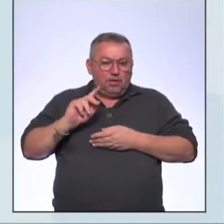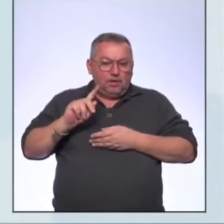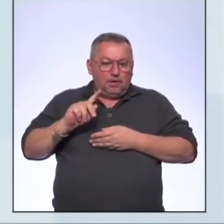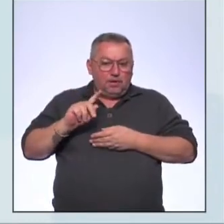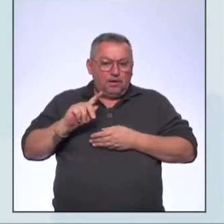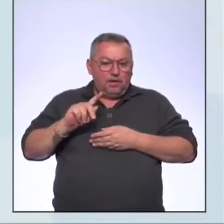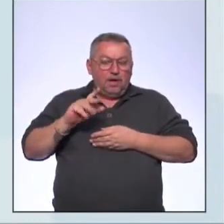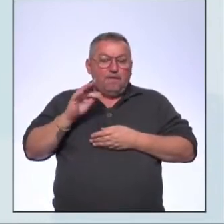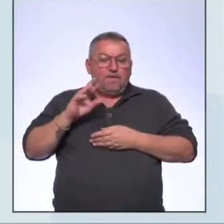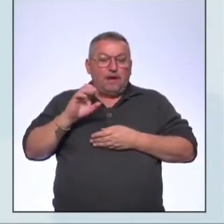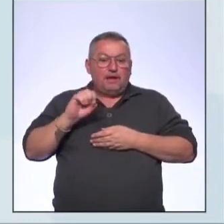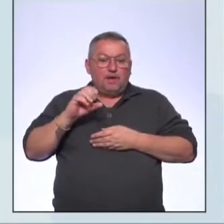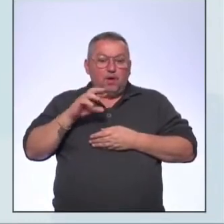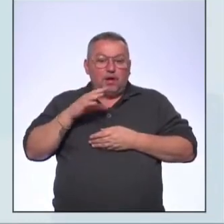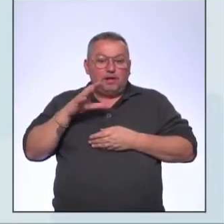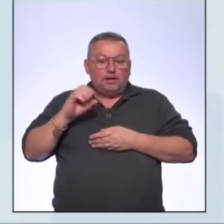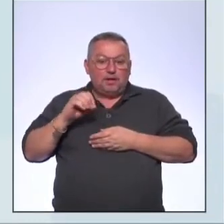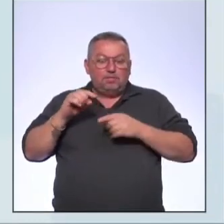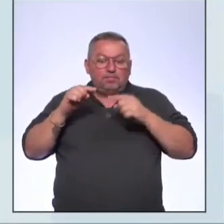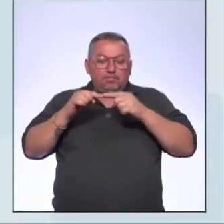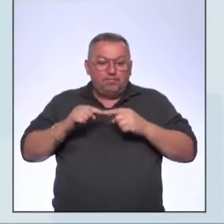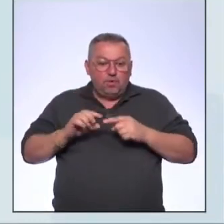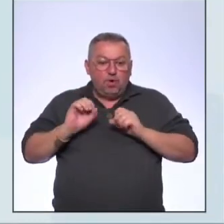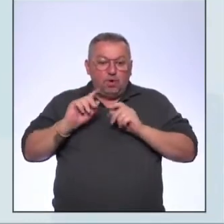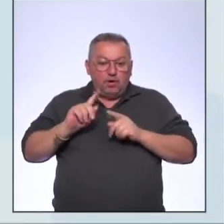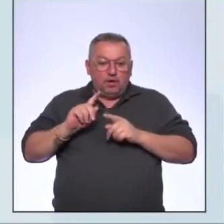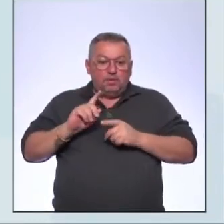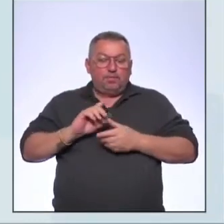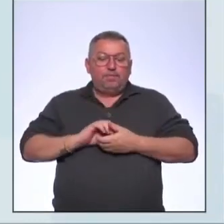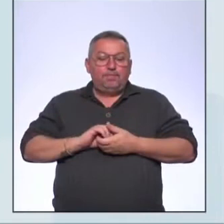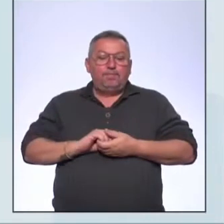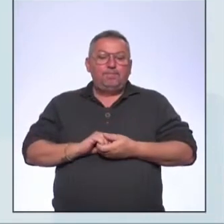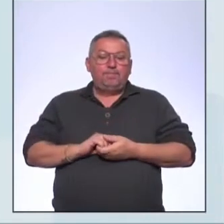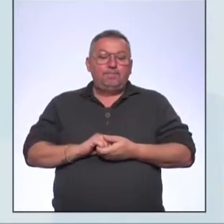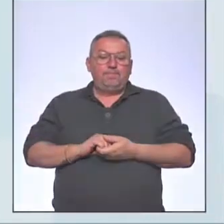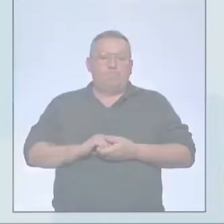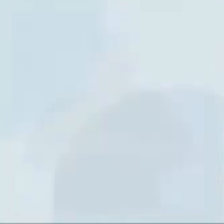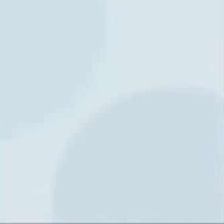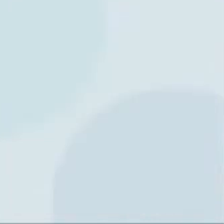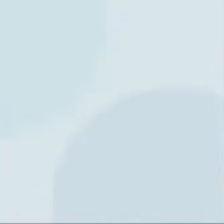Frase, oração e termos essenciais. Vamos lá no chat.